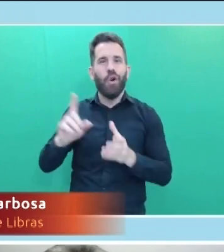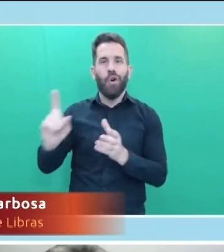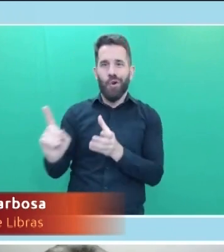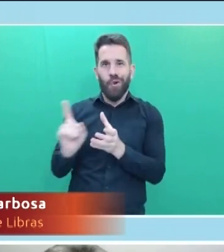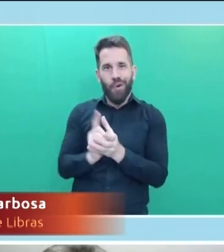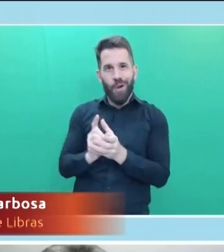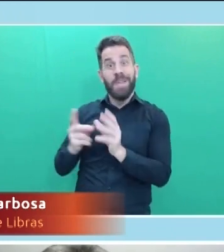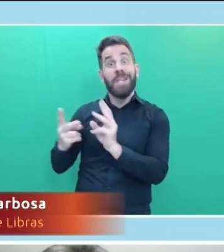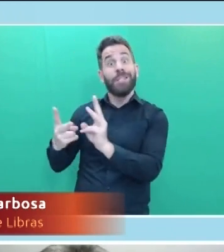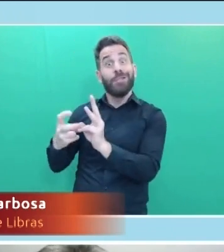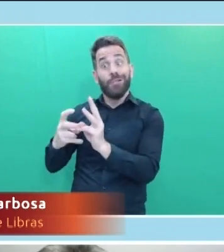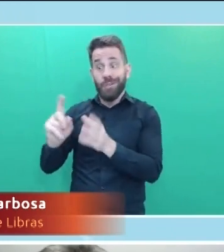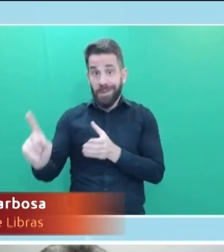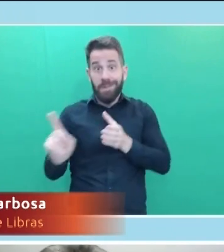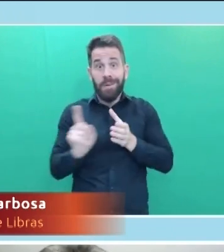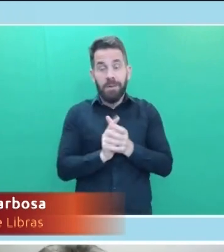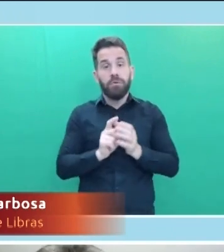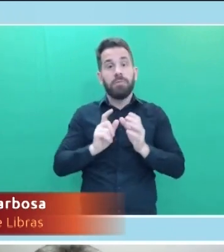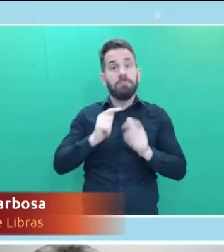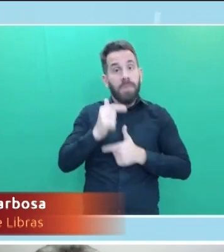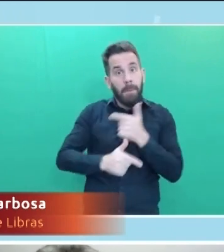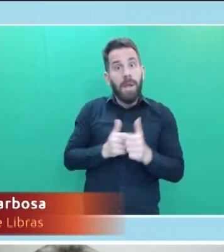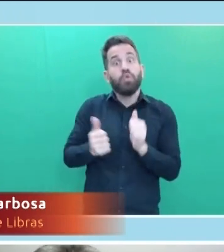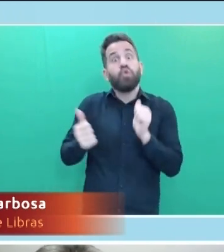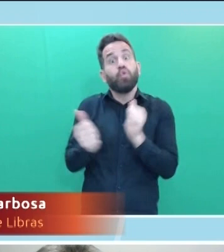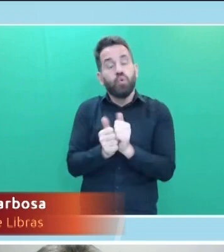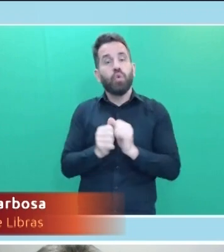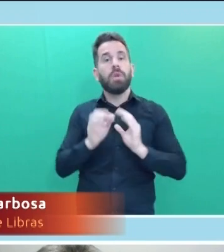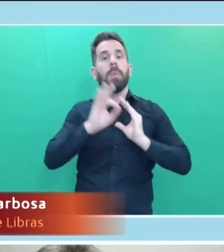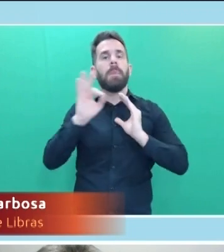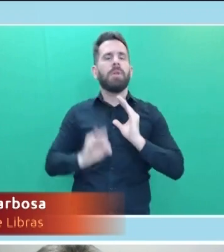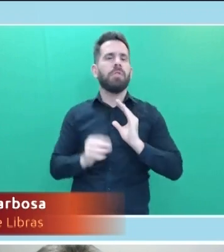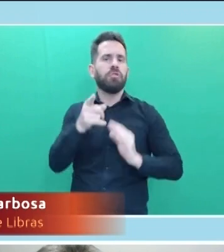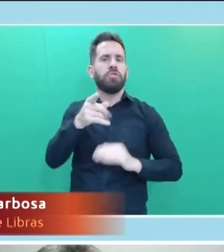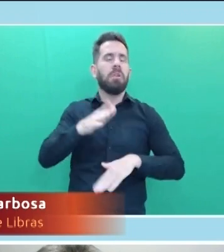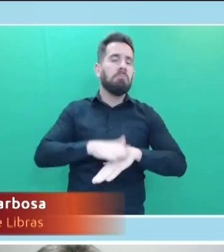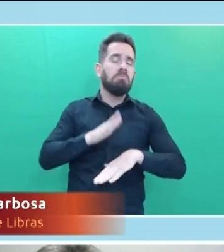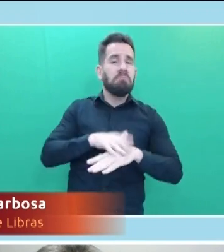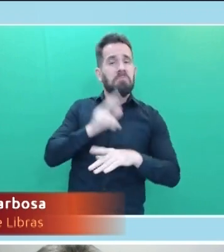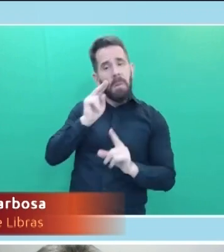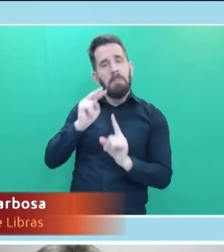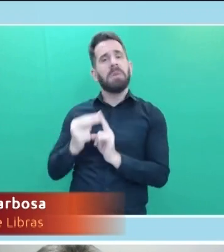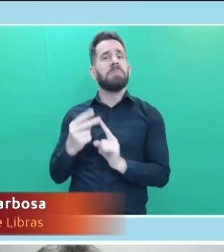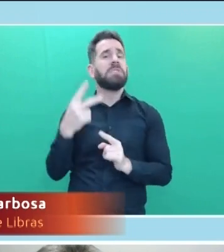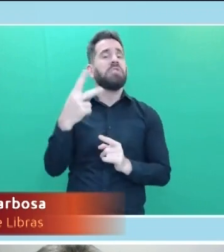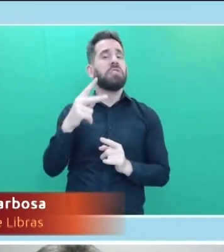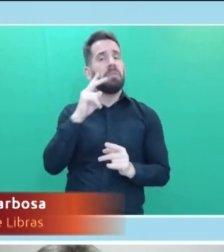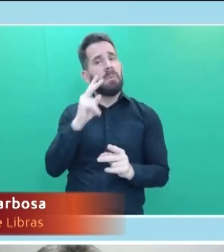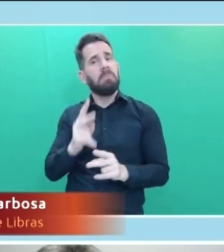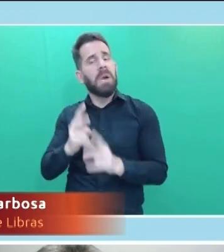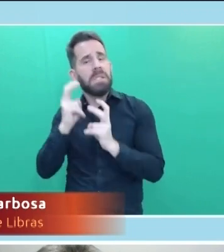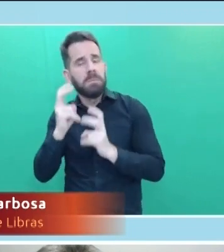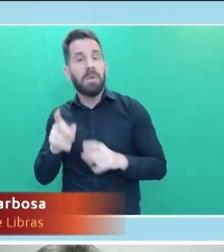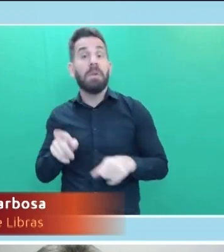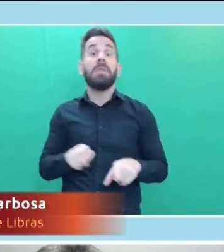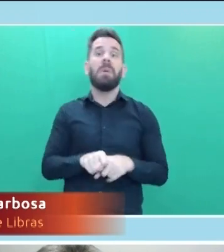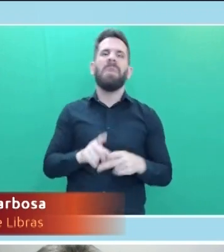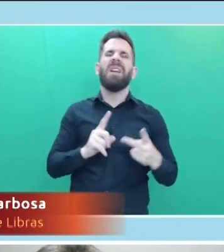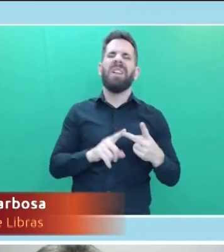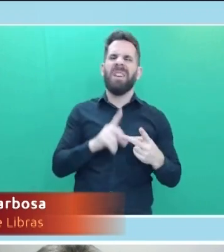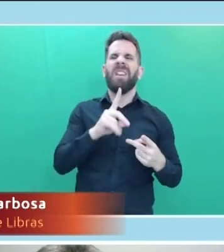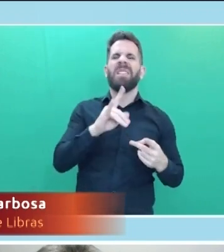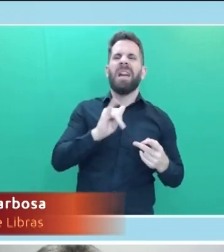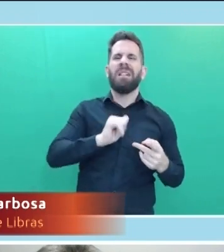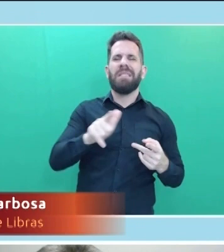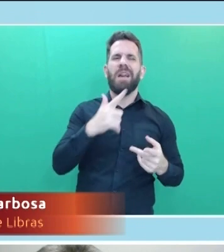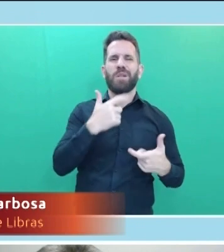esse censo. Conta um pouquinho para a gente como é que você percebeu essa movimentação e isso que o Daniel falou, né, de muitas vezes pessoas que